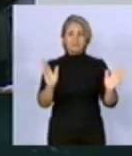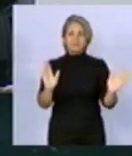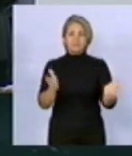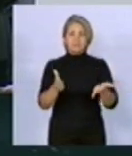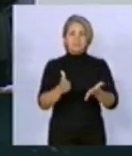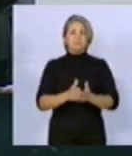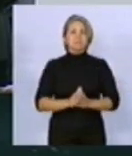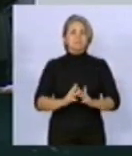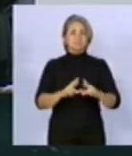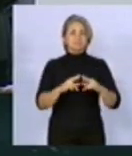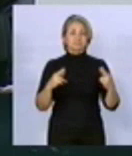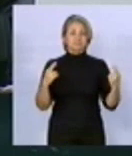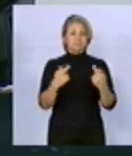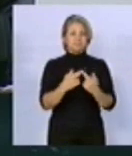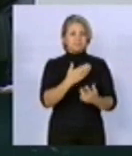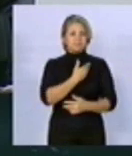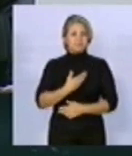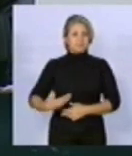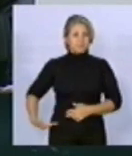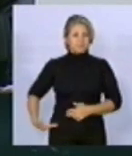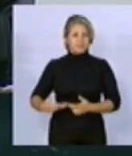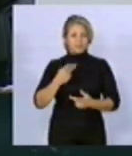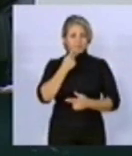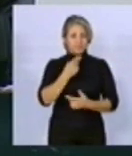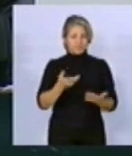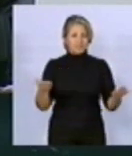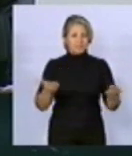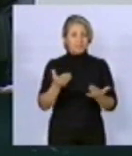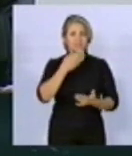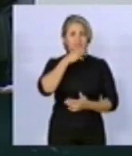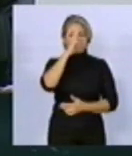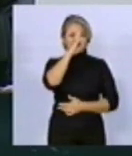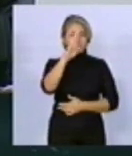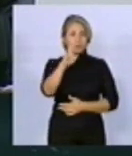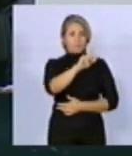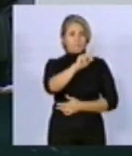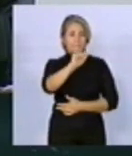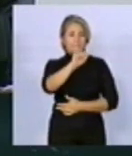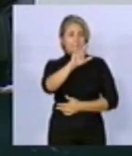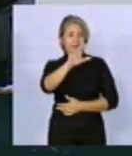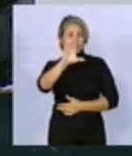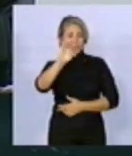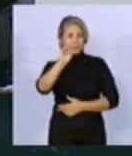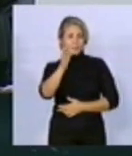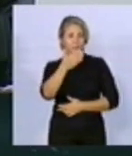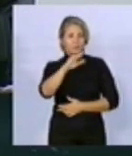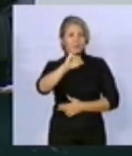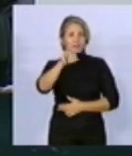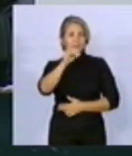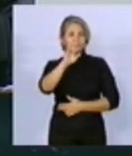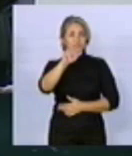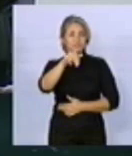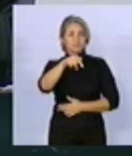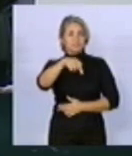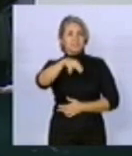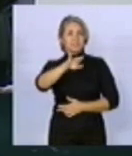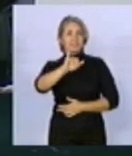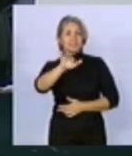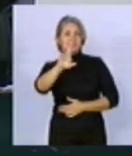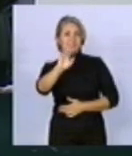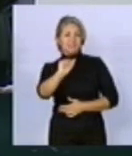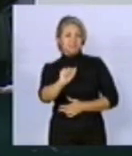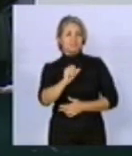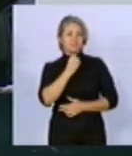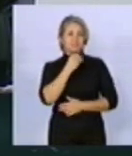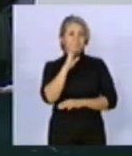eu eu a palavra autor paulo junqueira vontade boa tarde a